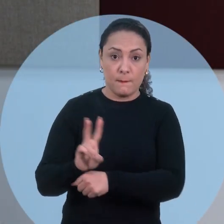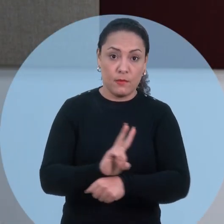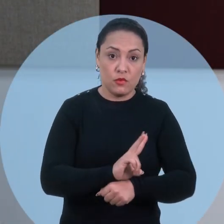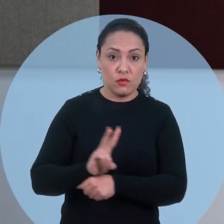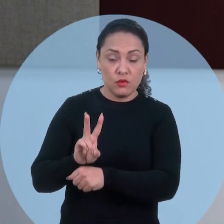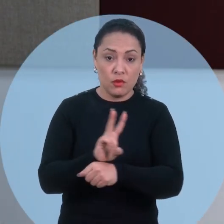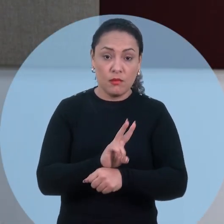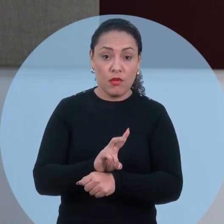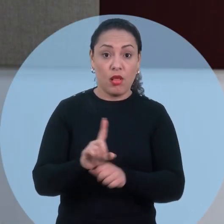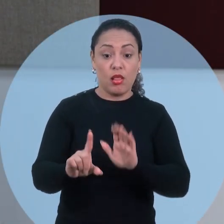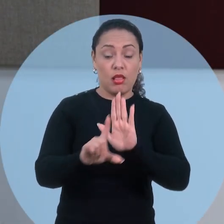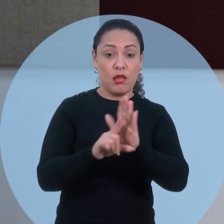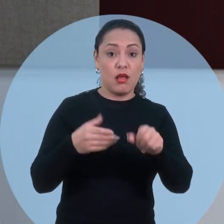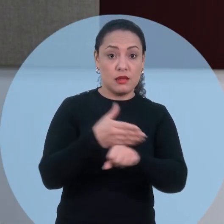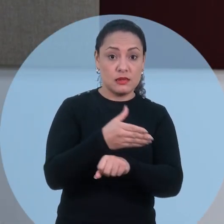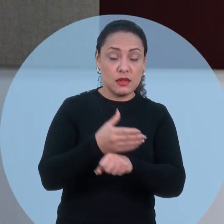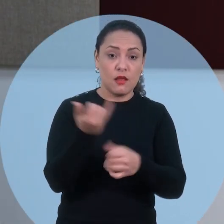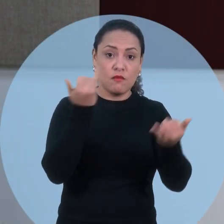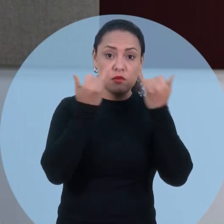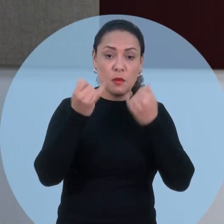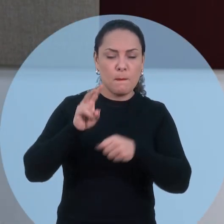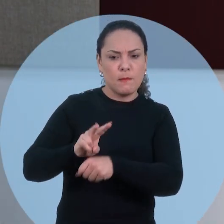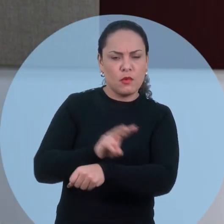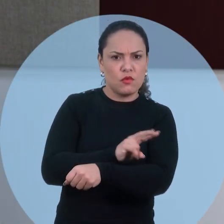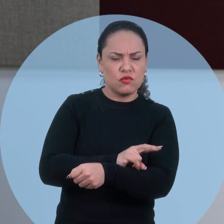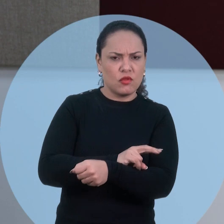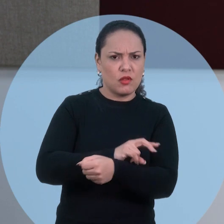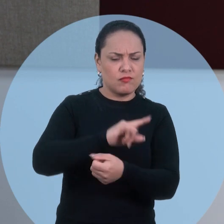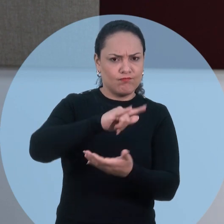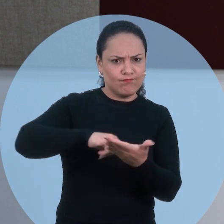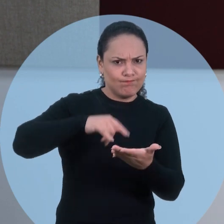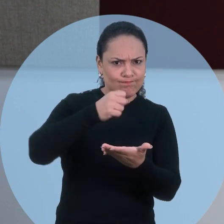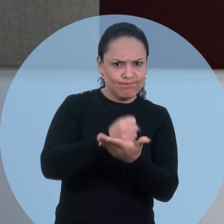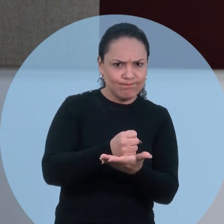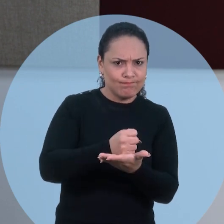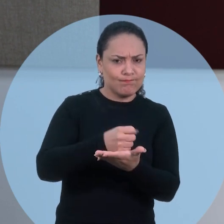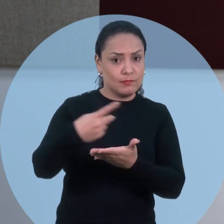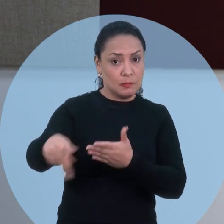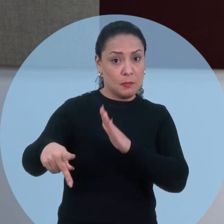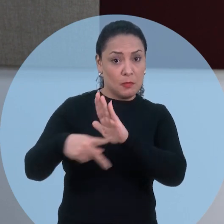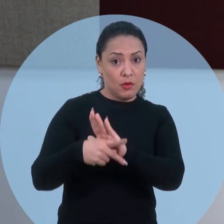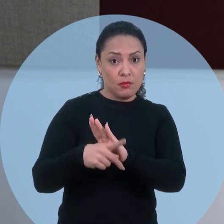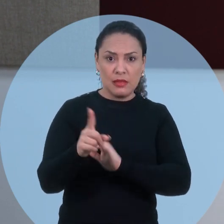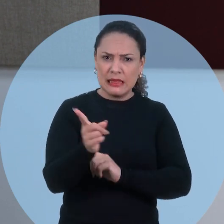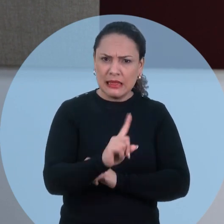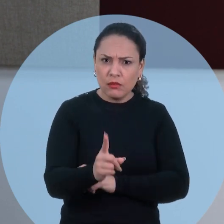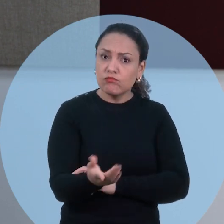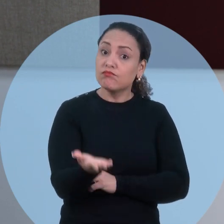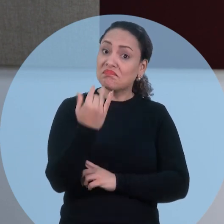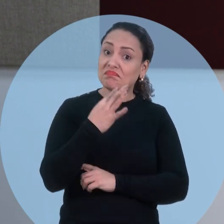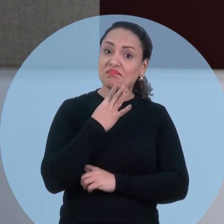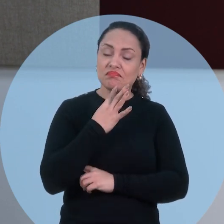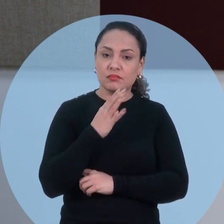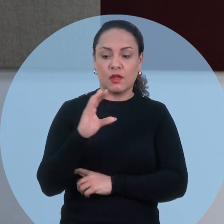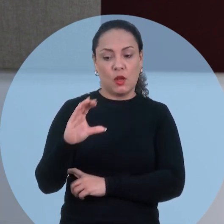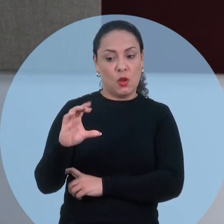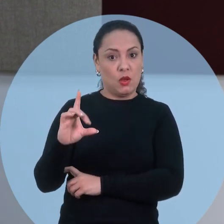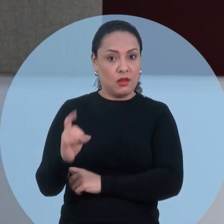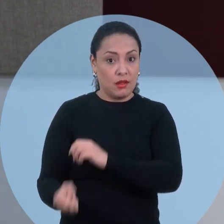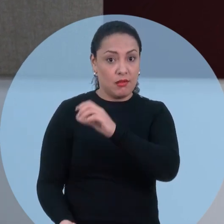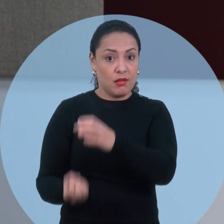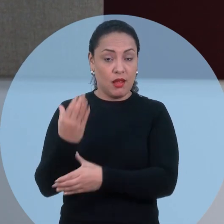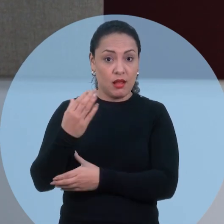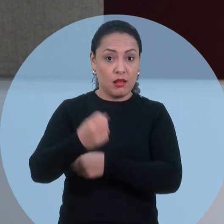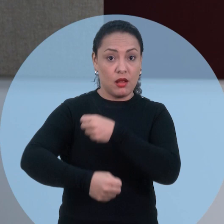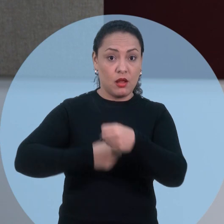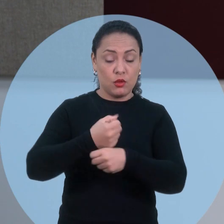Coordenadoria de Monitoramento das Leis de Acesso à Informação e Proteção de Dados? Não? Vamos conhecer? Então, essa coordenadoria foi